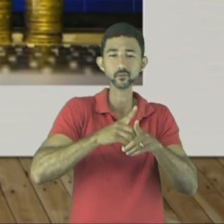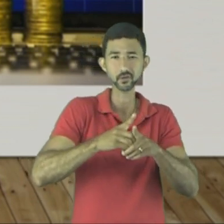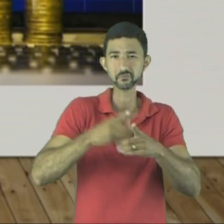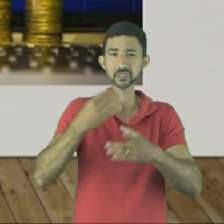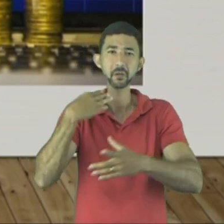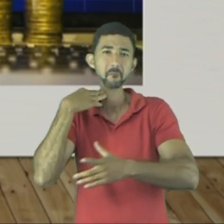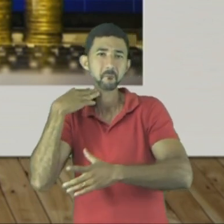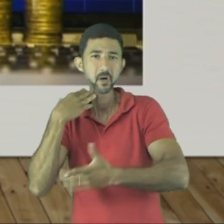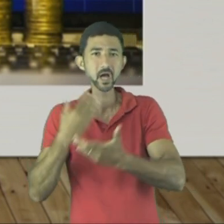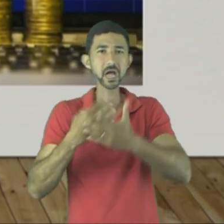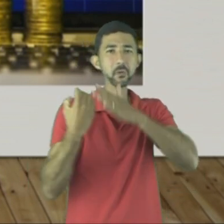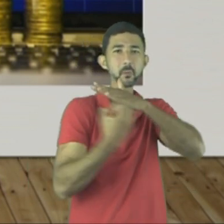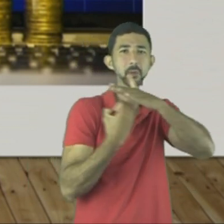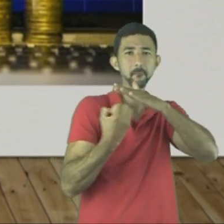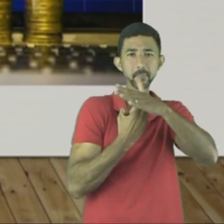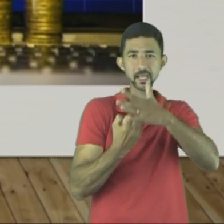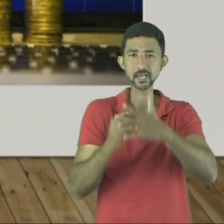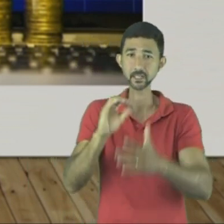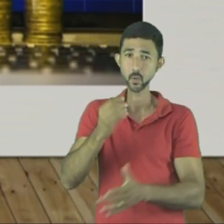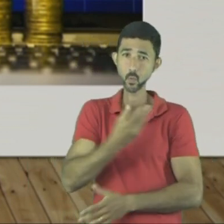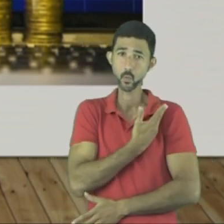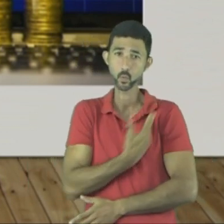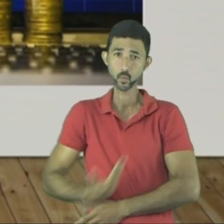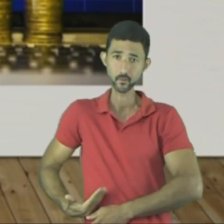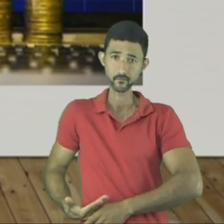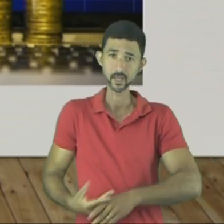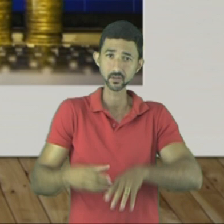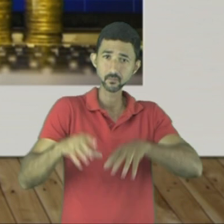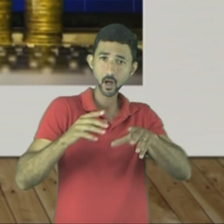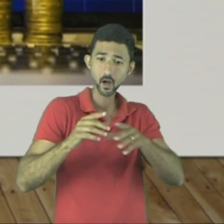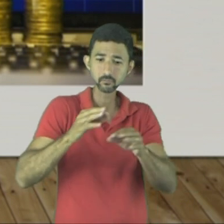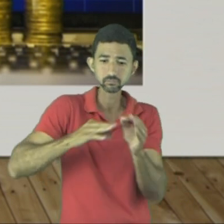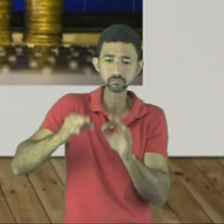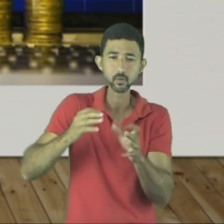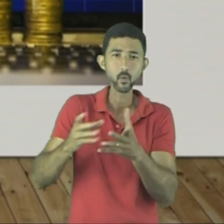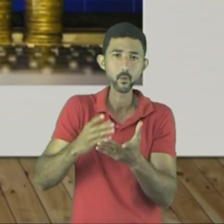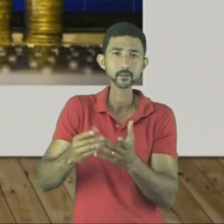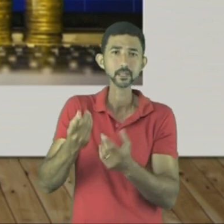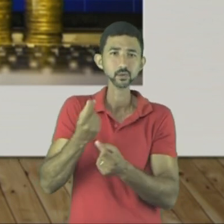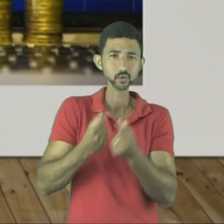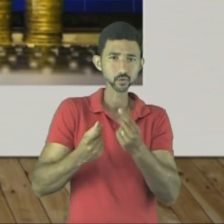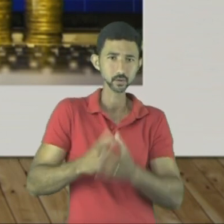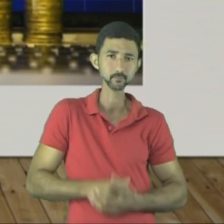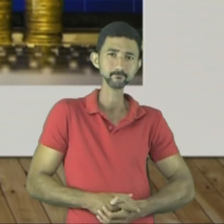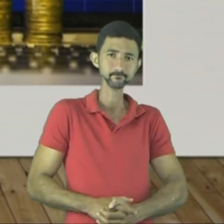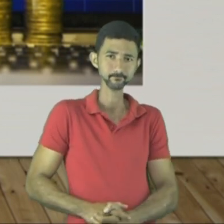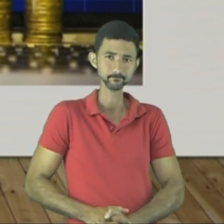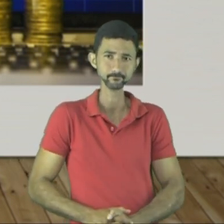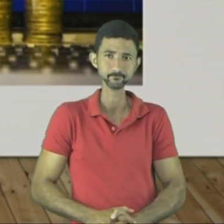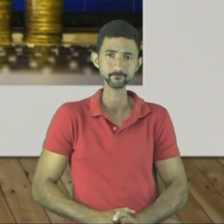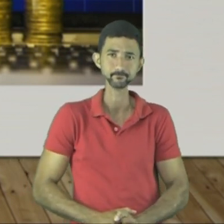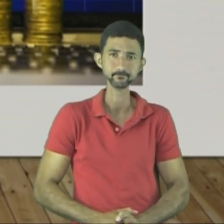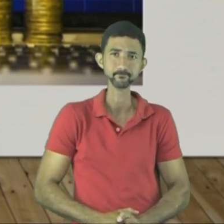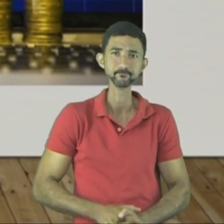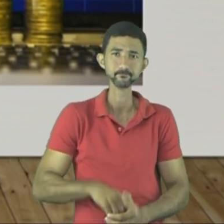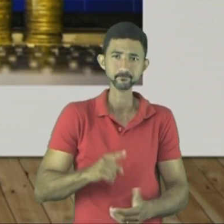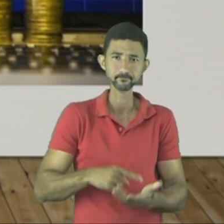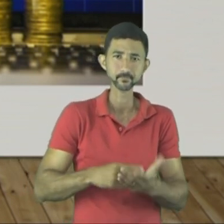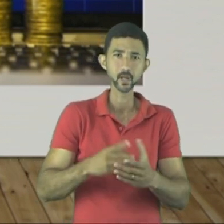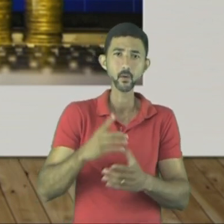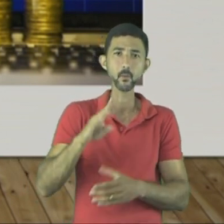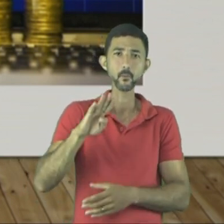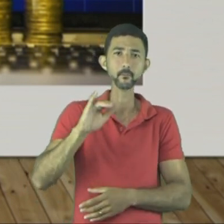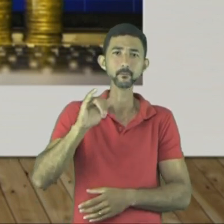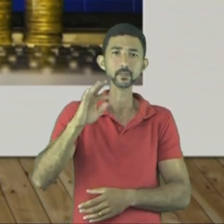bancos, grandes corporações ou governos para movimentar o seu dinheiro. O Bitcoin foi a